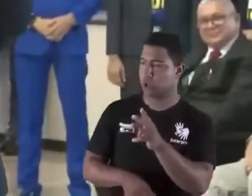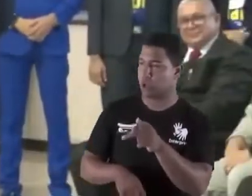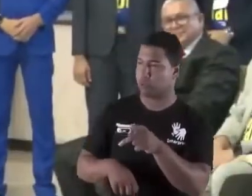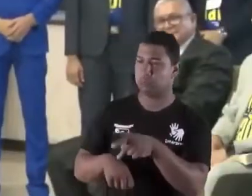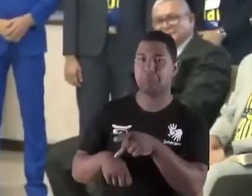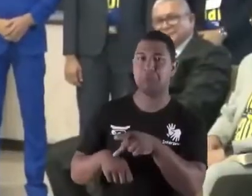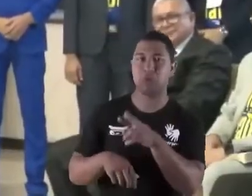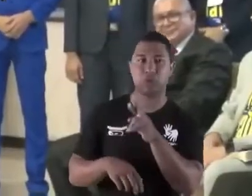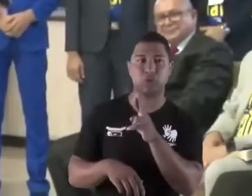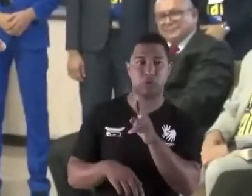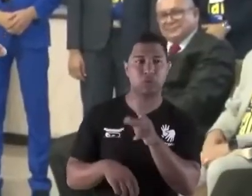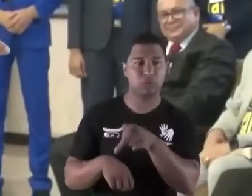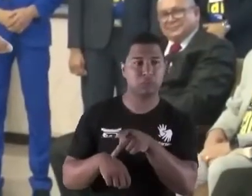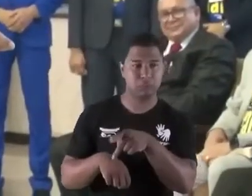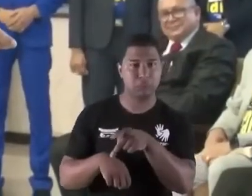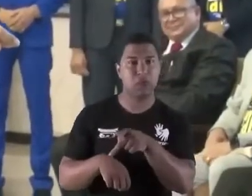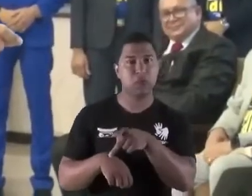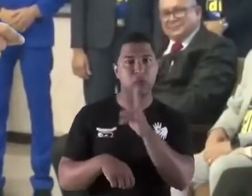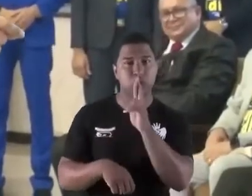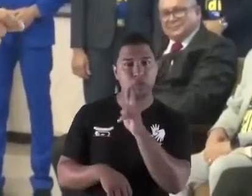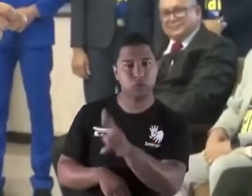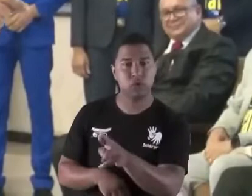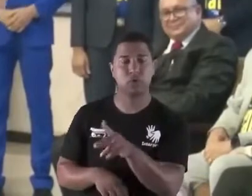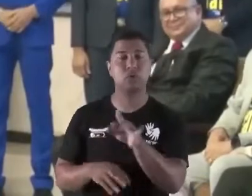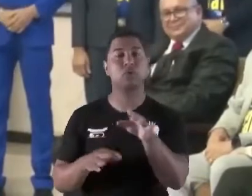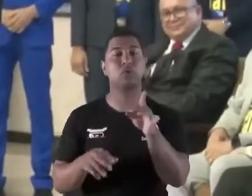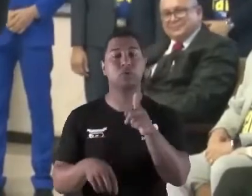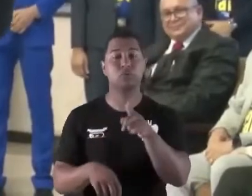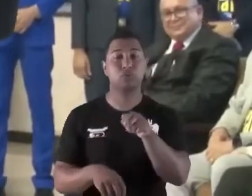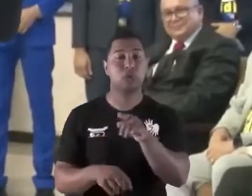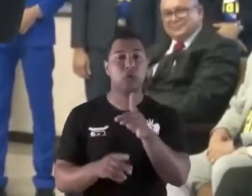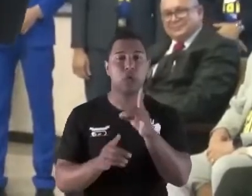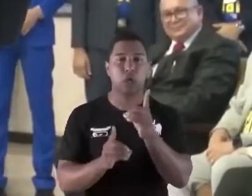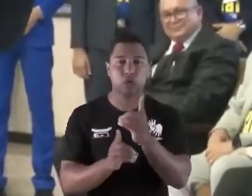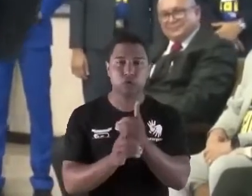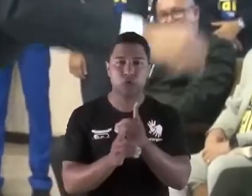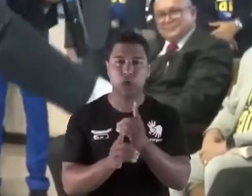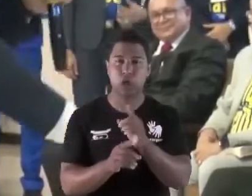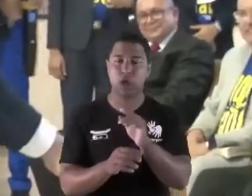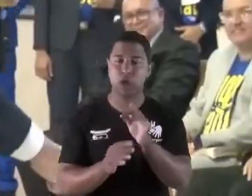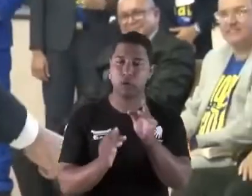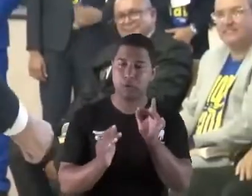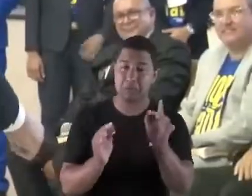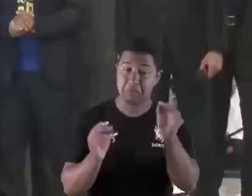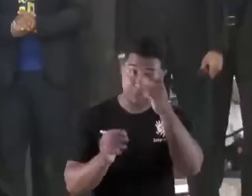Quando você achar um João que tem mais intimidade do que você,